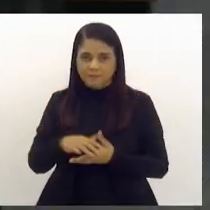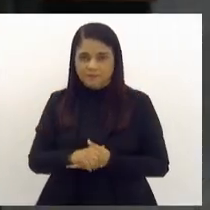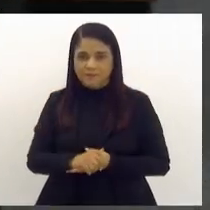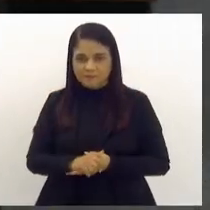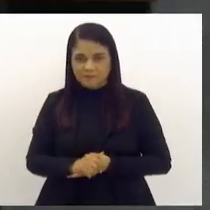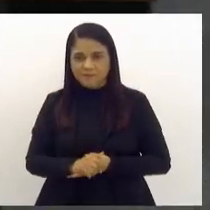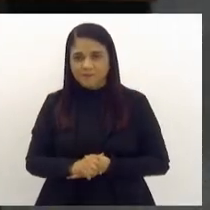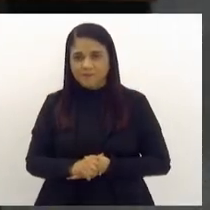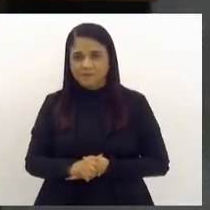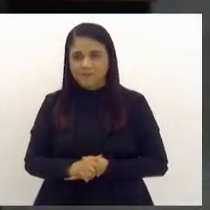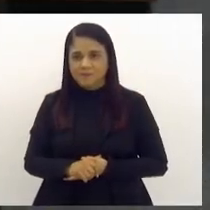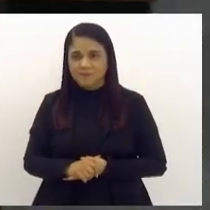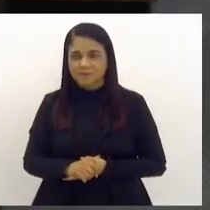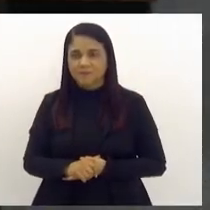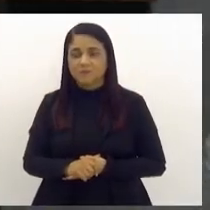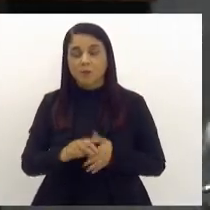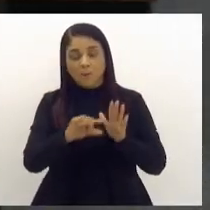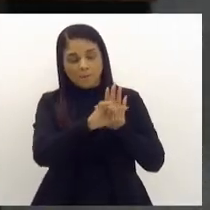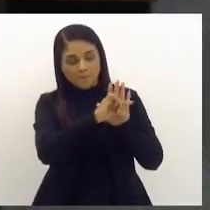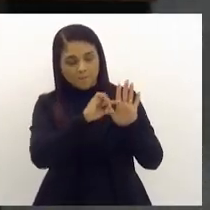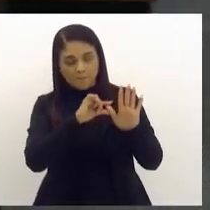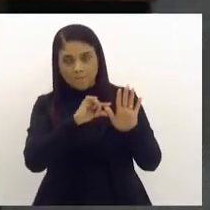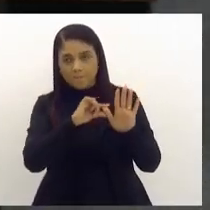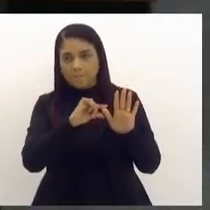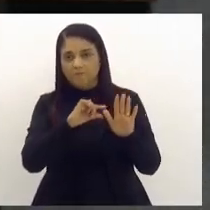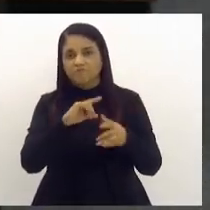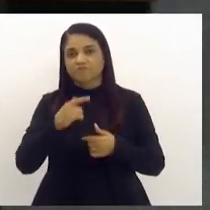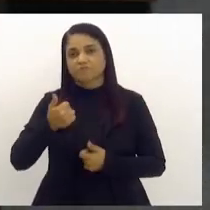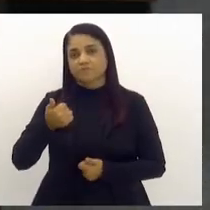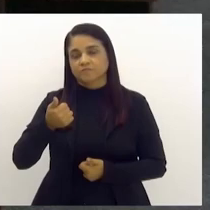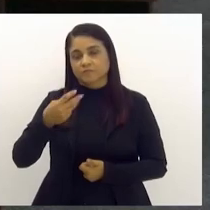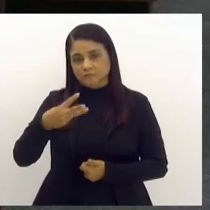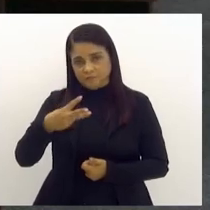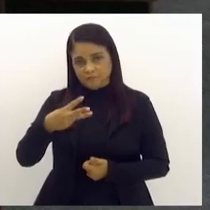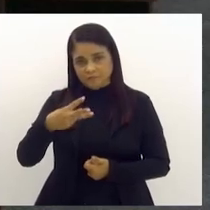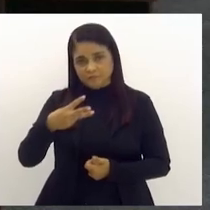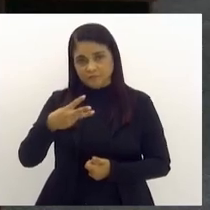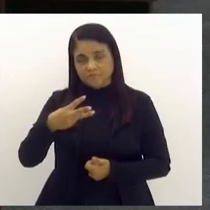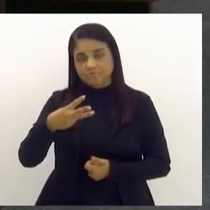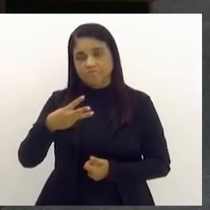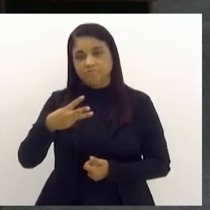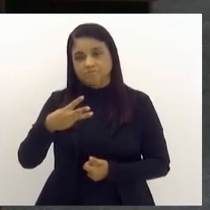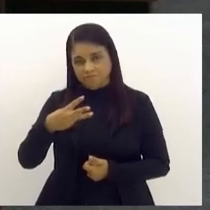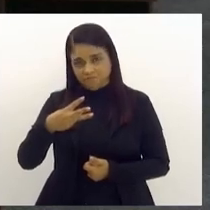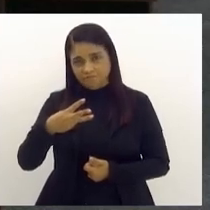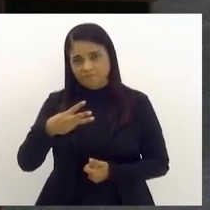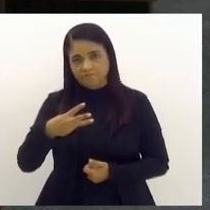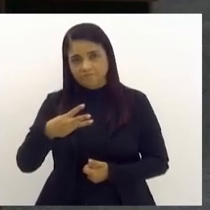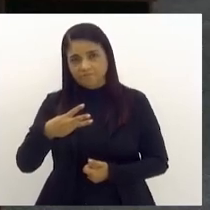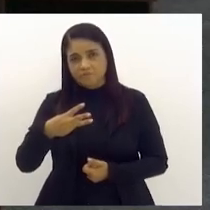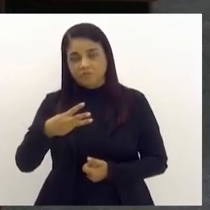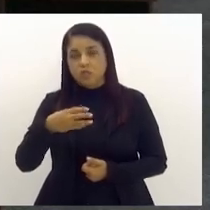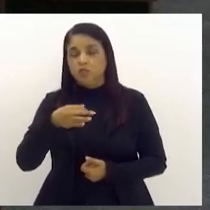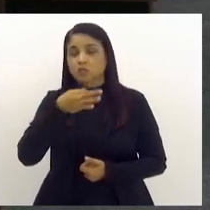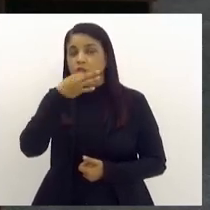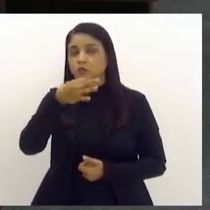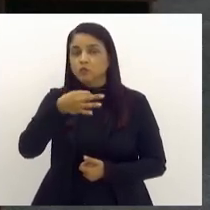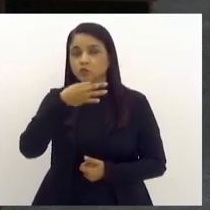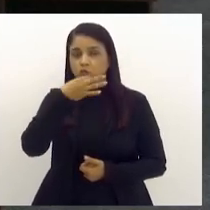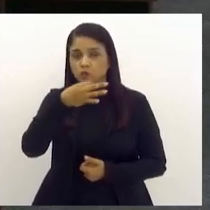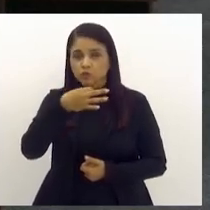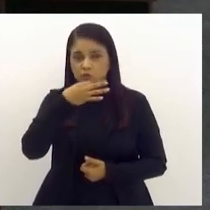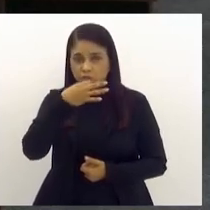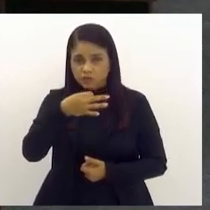Esse parágrafo 13, que seguramente foi uma sugestão que deve